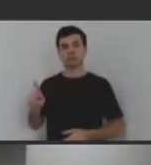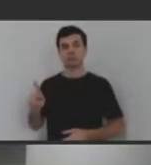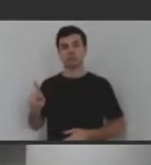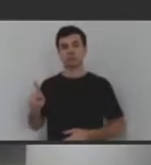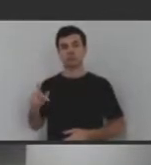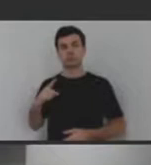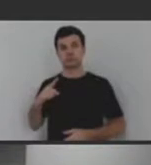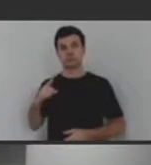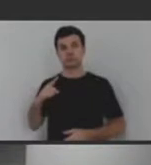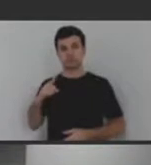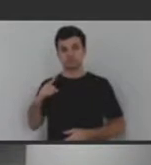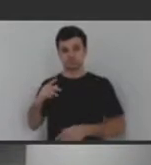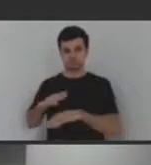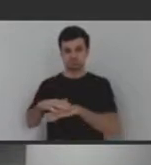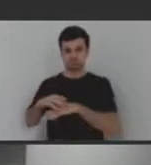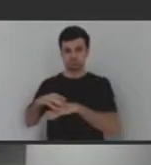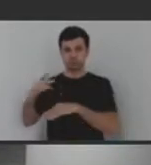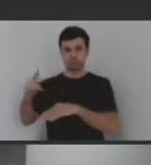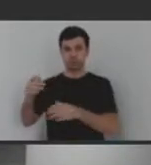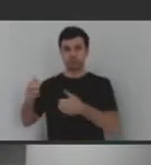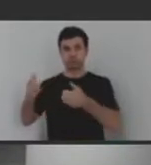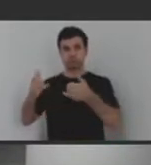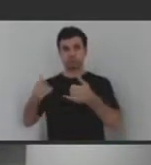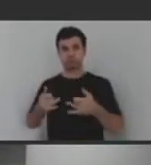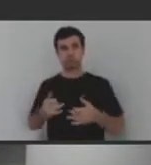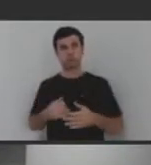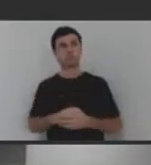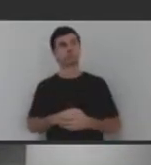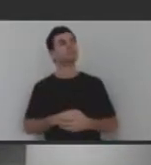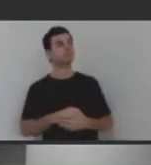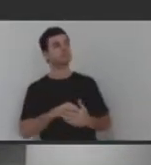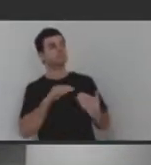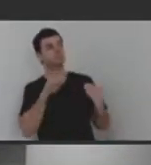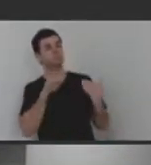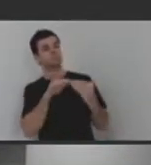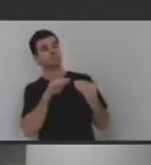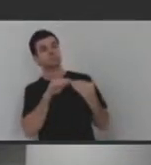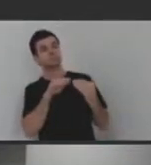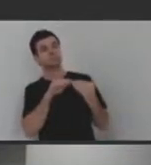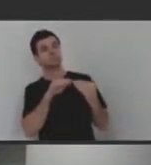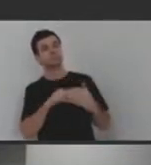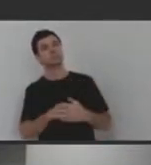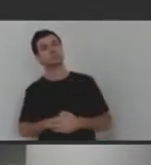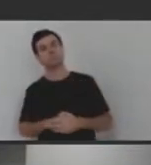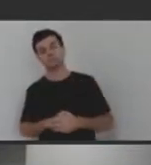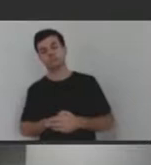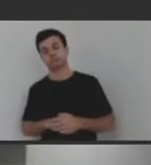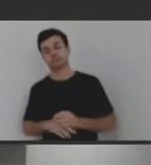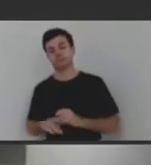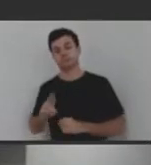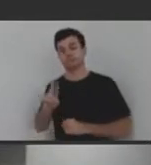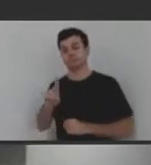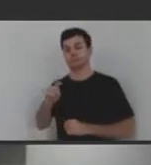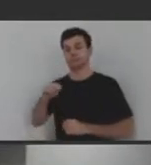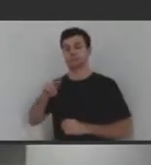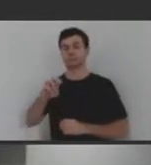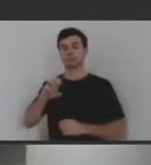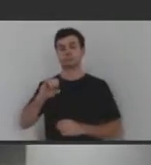Parecer de vossa excelência. Meu parecer é favorável, presidente. Vereador Rudinei Lobo.